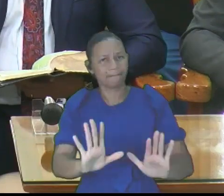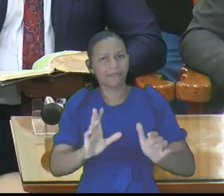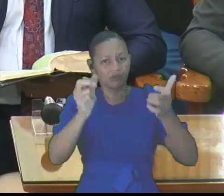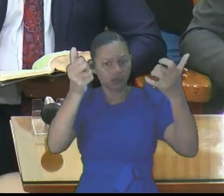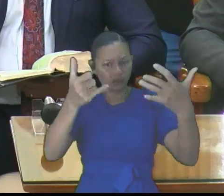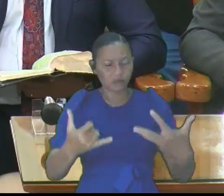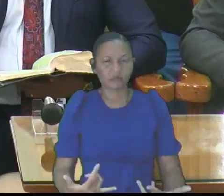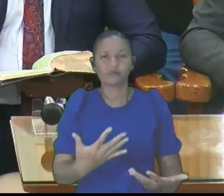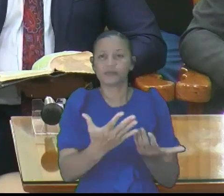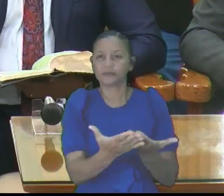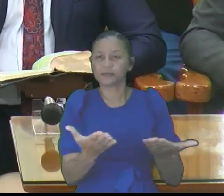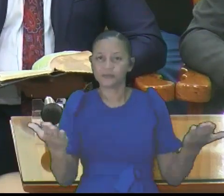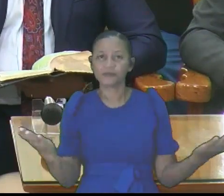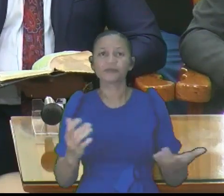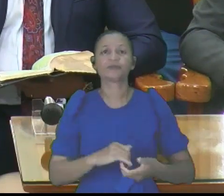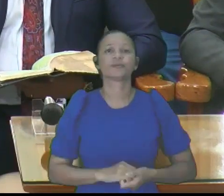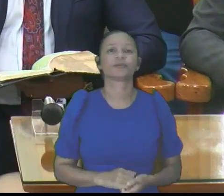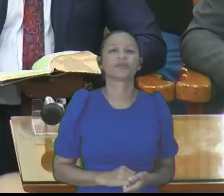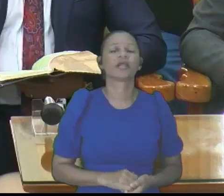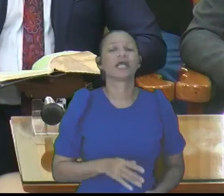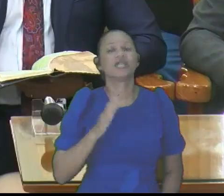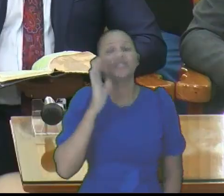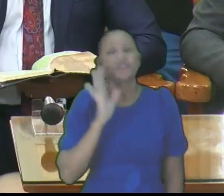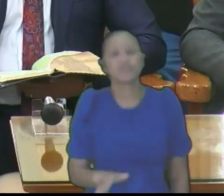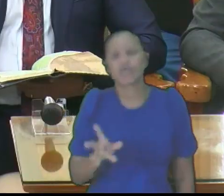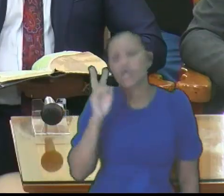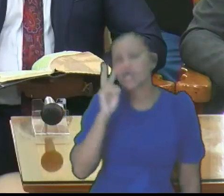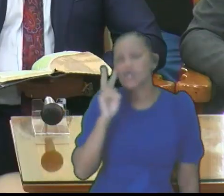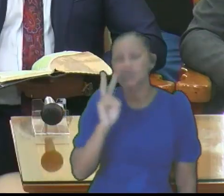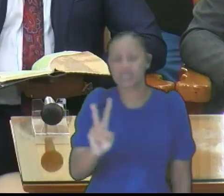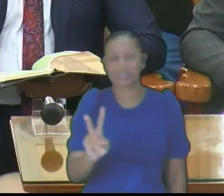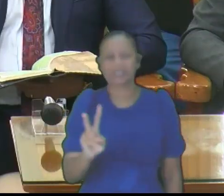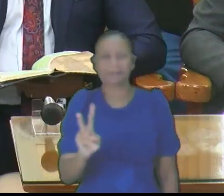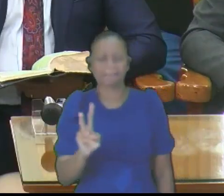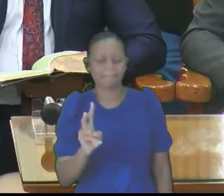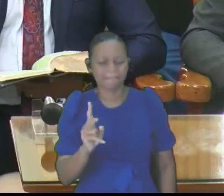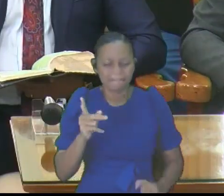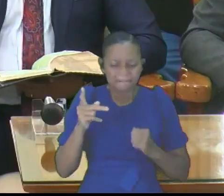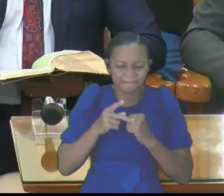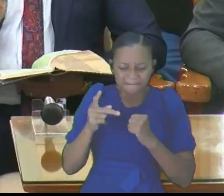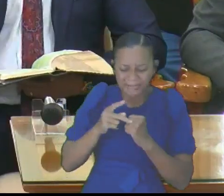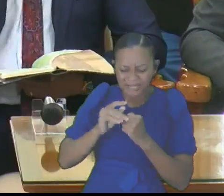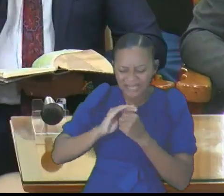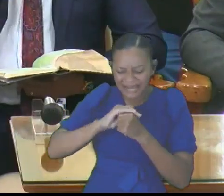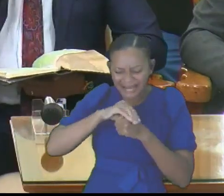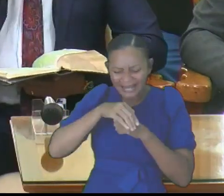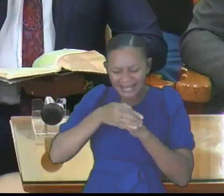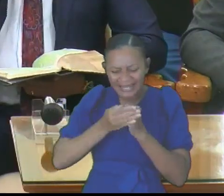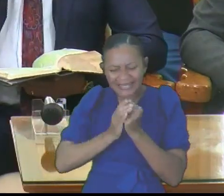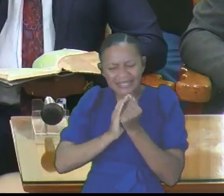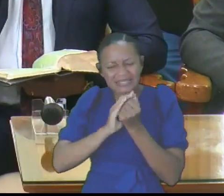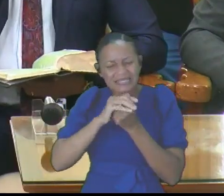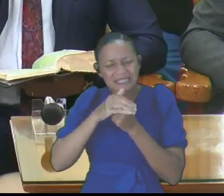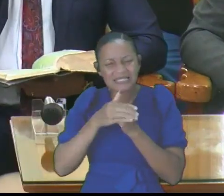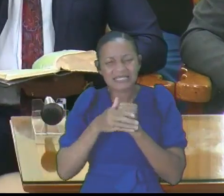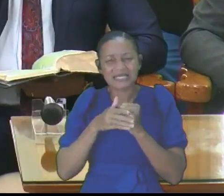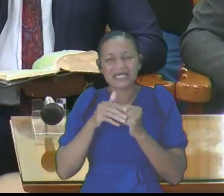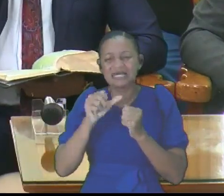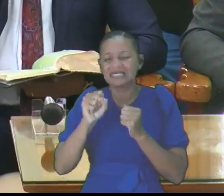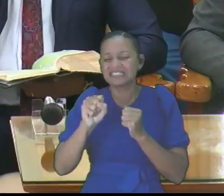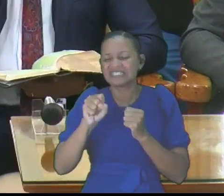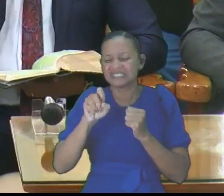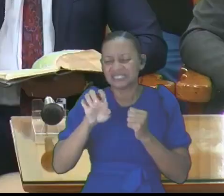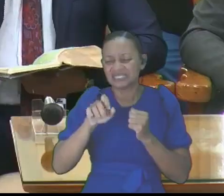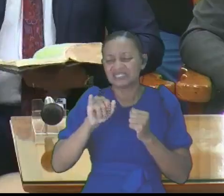uma explicação a vocês. Quem já viu seixos, aquela pedrinha lisa, redonda, chamada seixo? Quem já